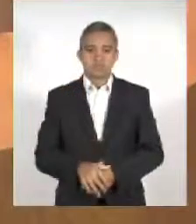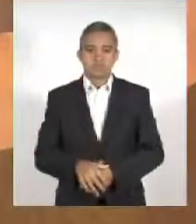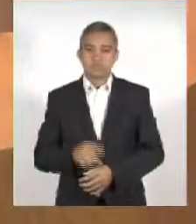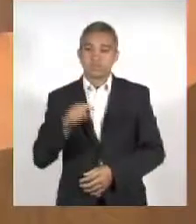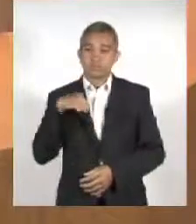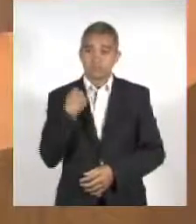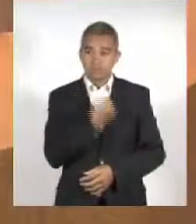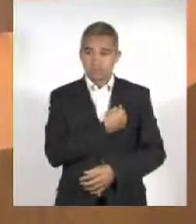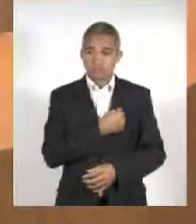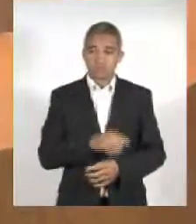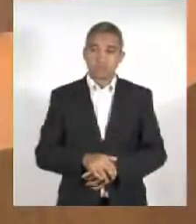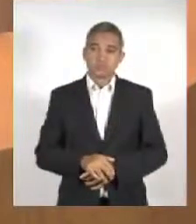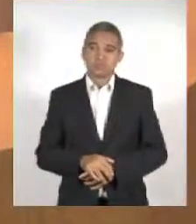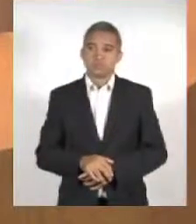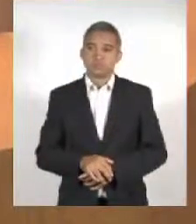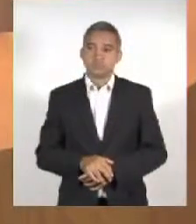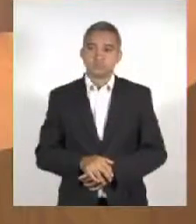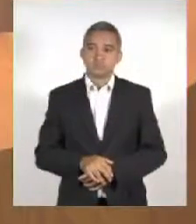nós